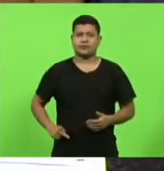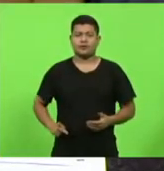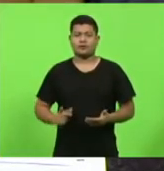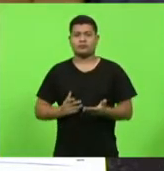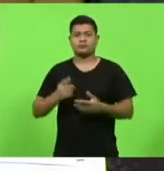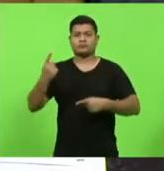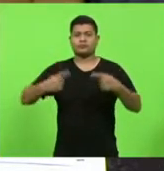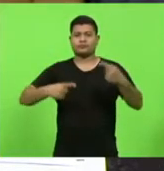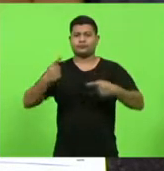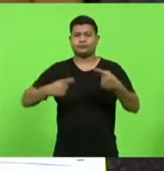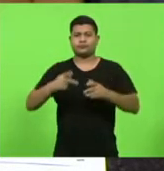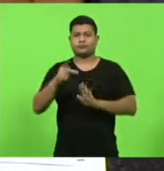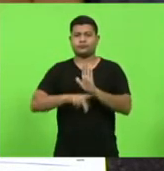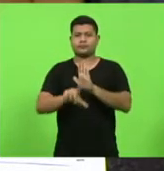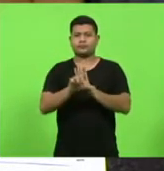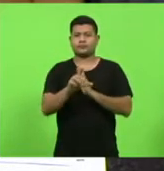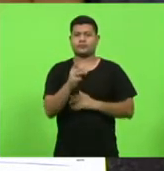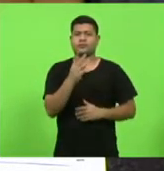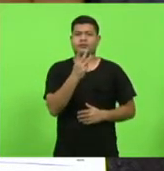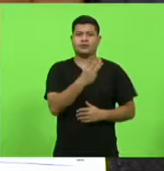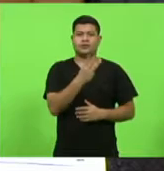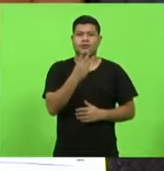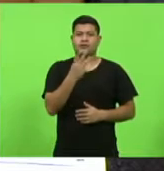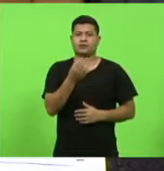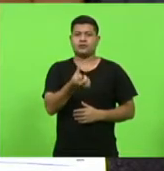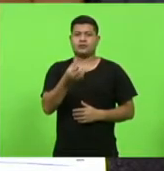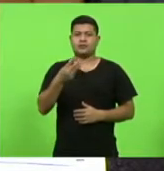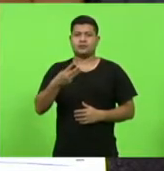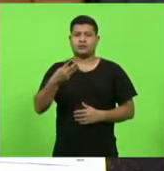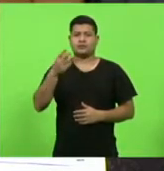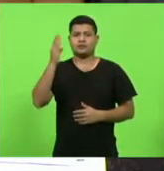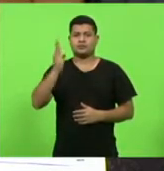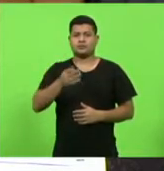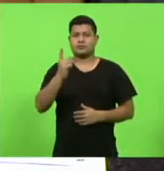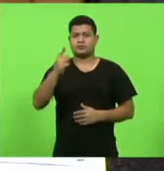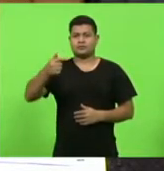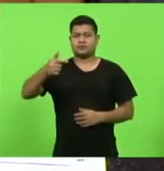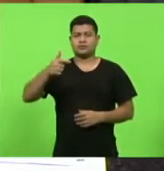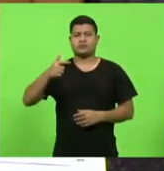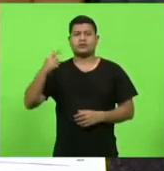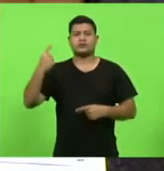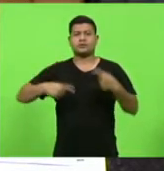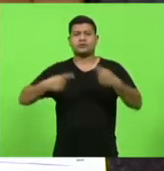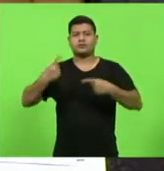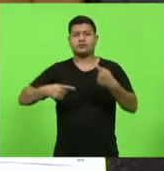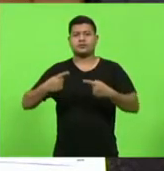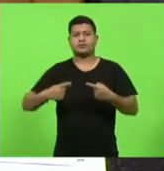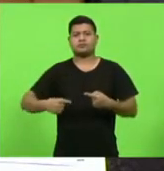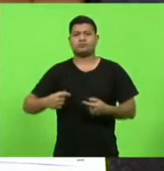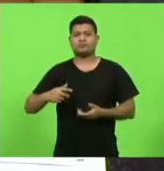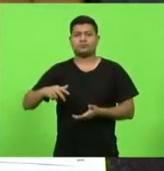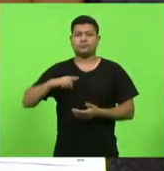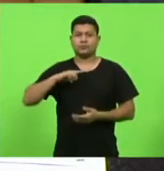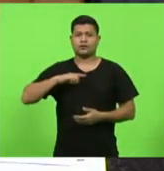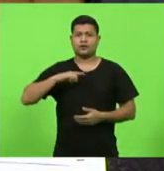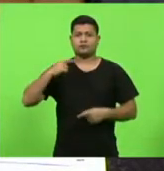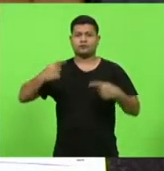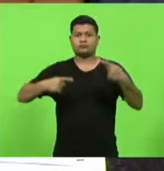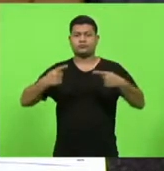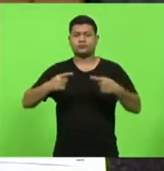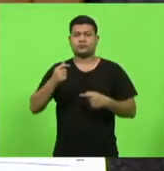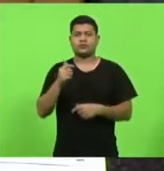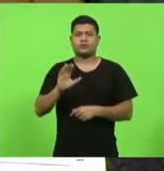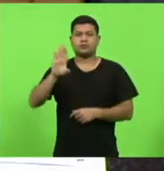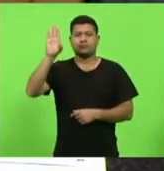de lei 363 de 2017 à discussão e, após a manifestação dos senhores deputados Gessé